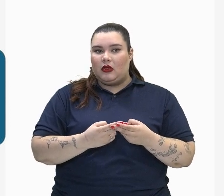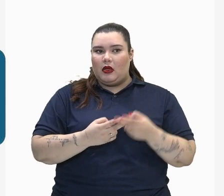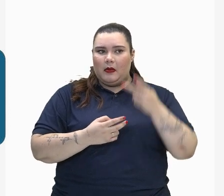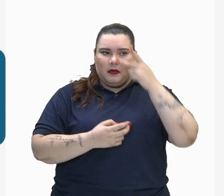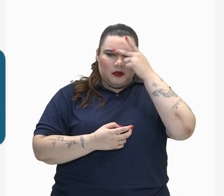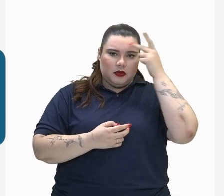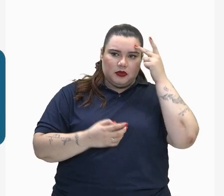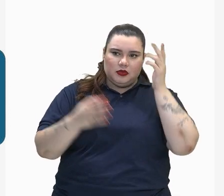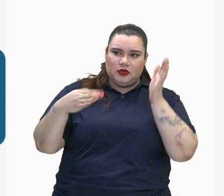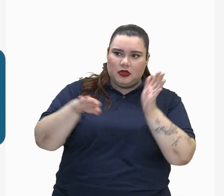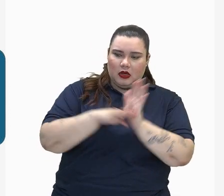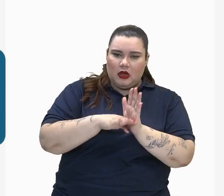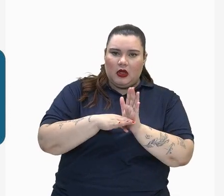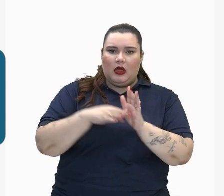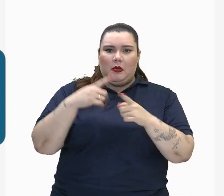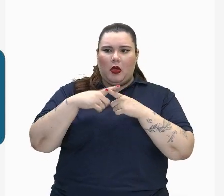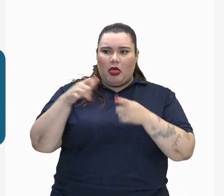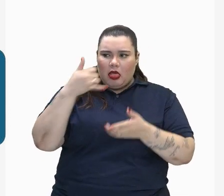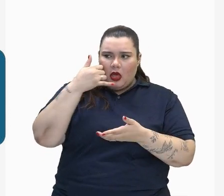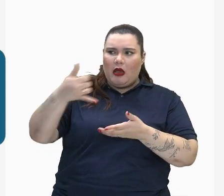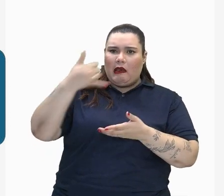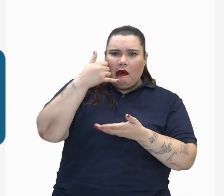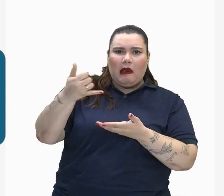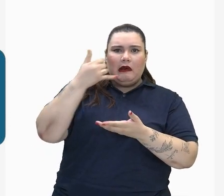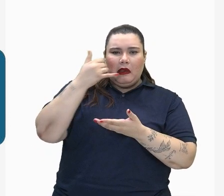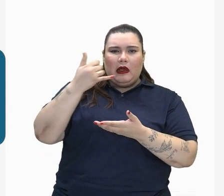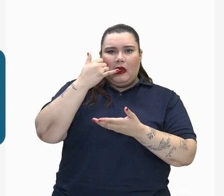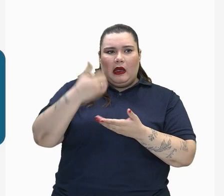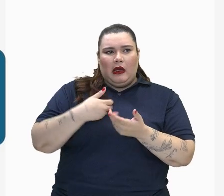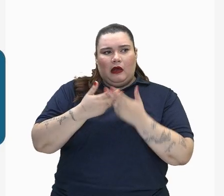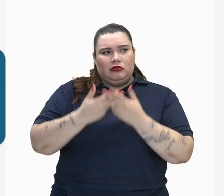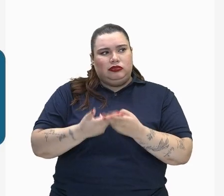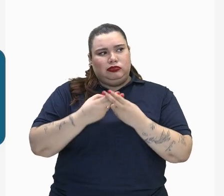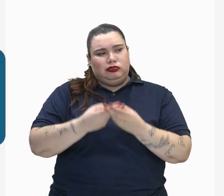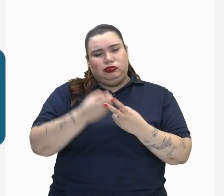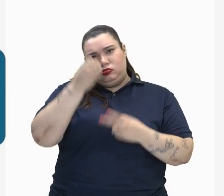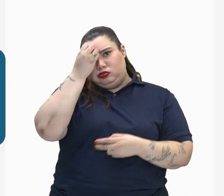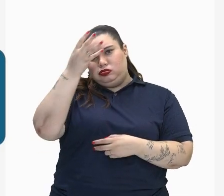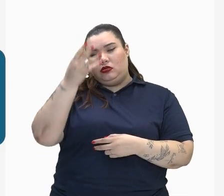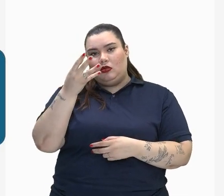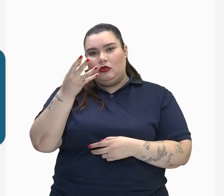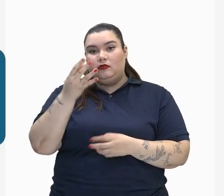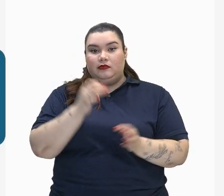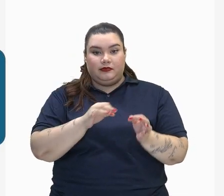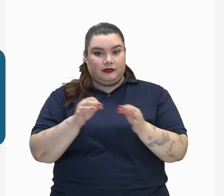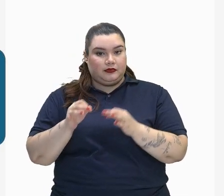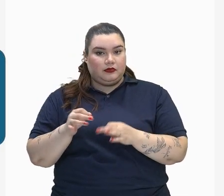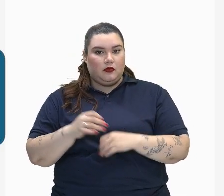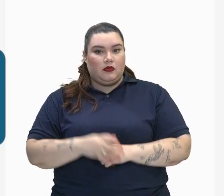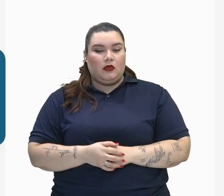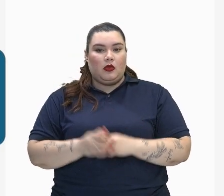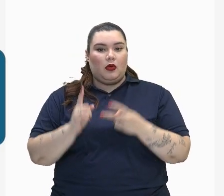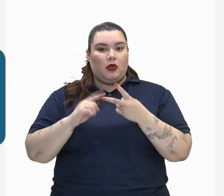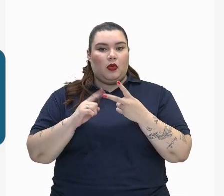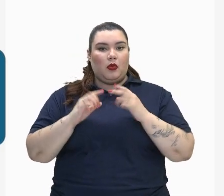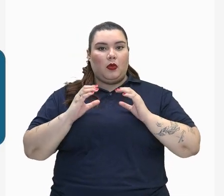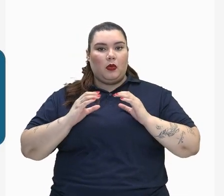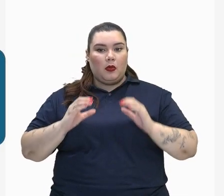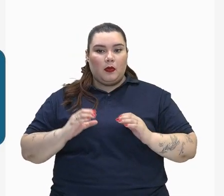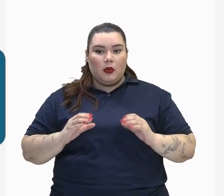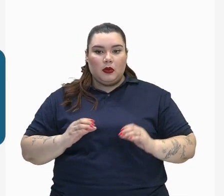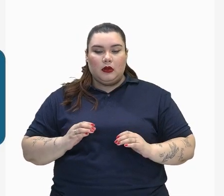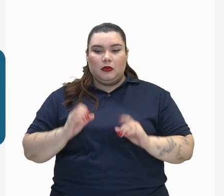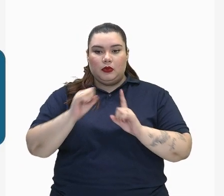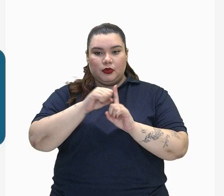pessoas chegaram no limite de paciência, mas dá para deduzir. O comportamento